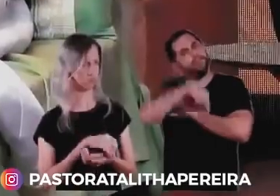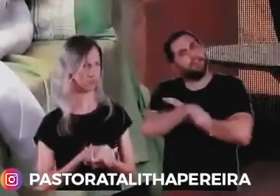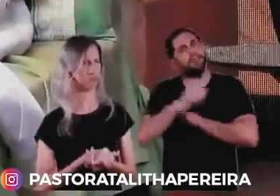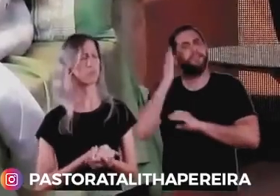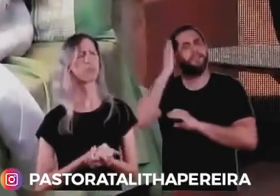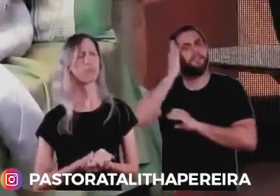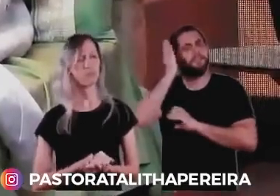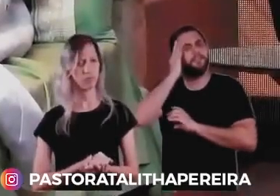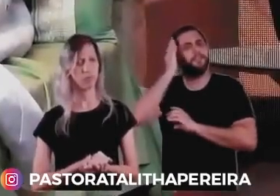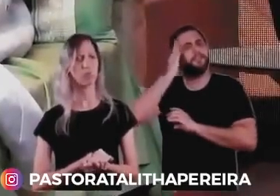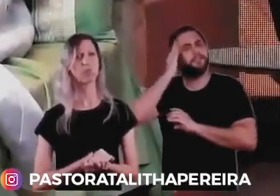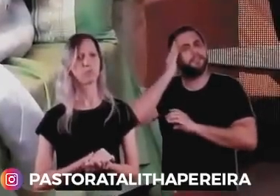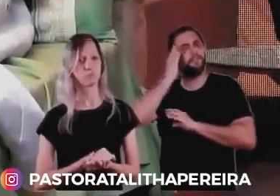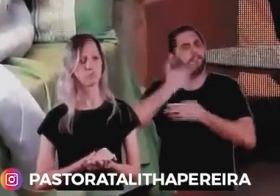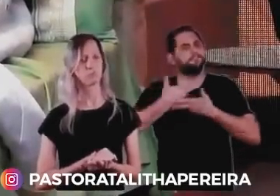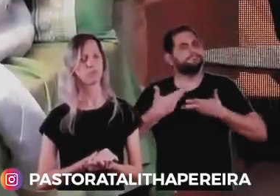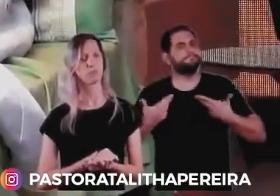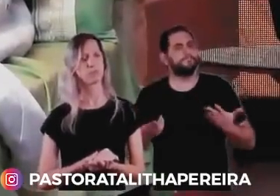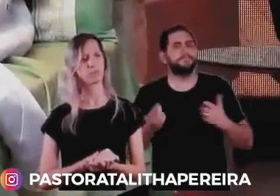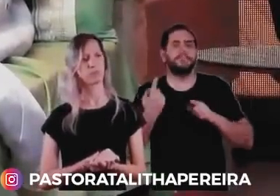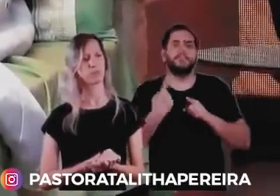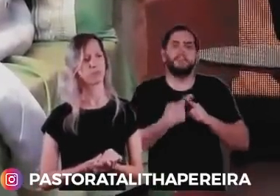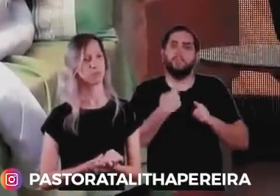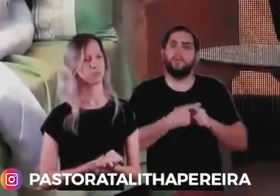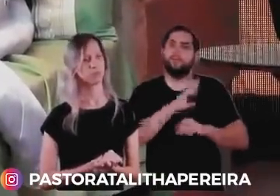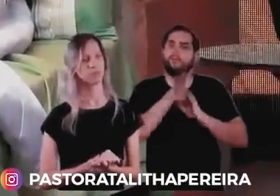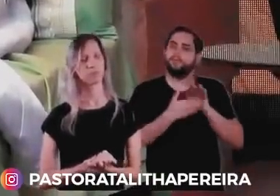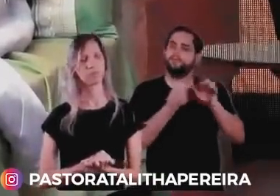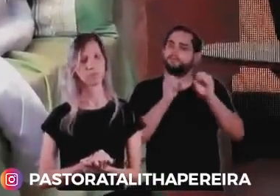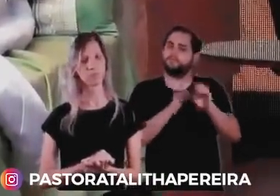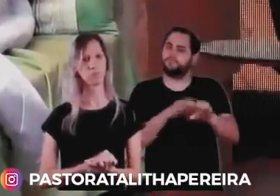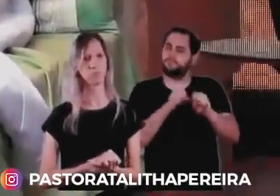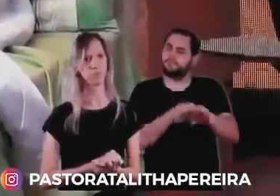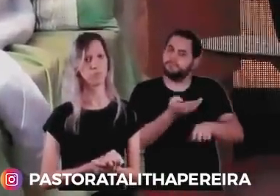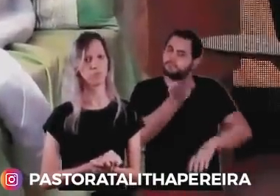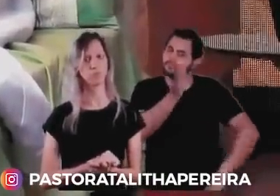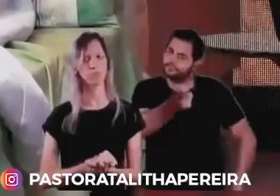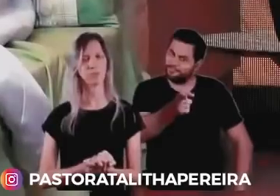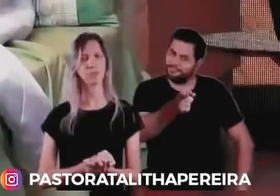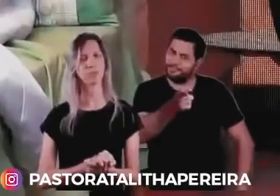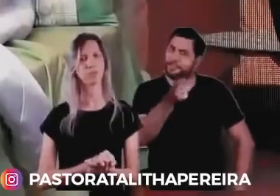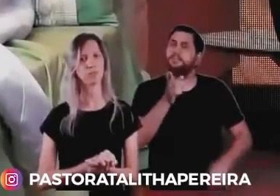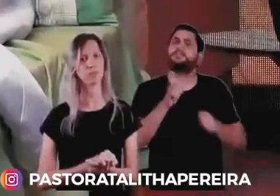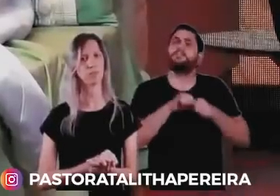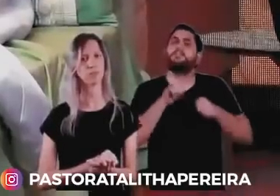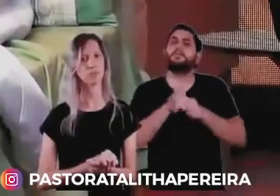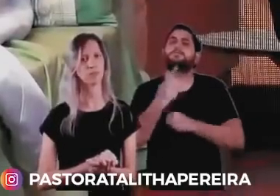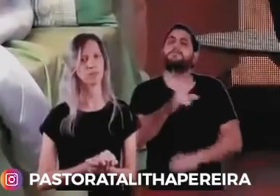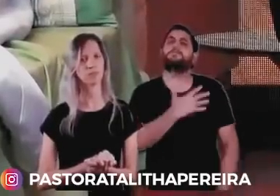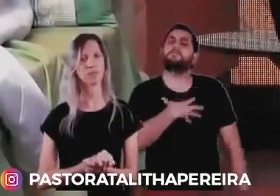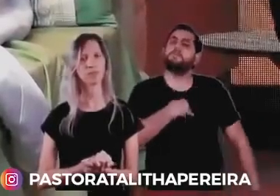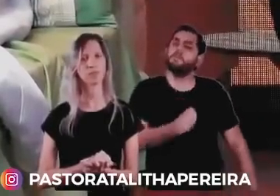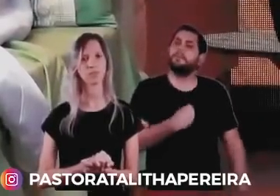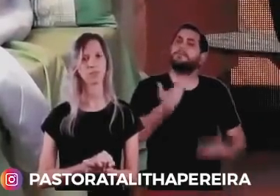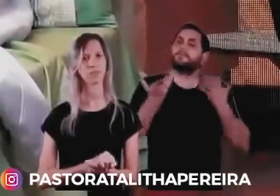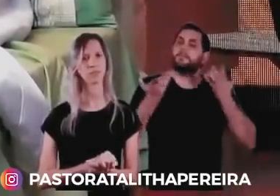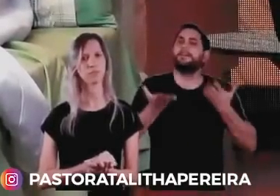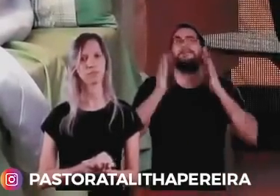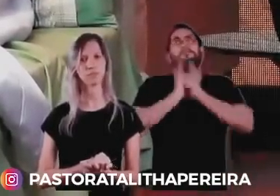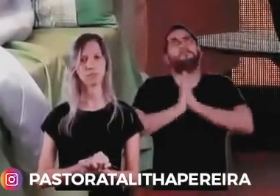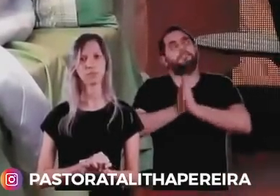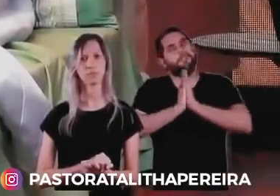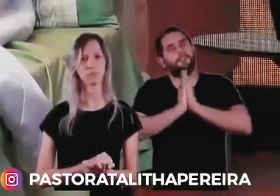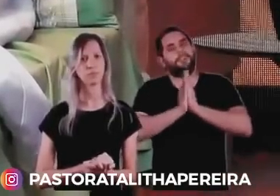a entender as coisas. Porque isso tudo é um ensinamento para você, que você faz para seus filhos. Então, gente, pelo amor de